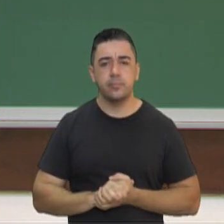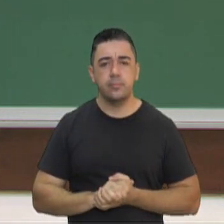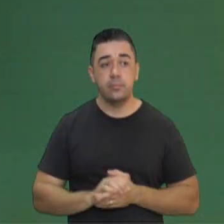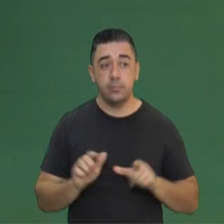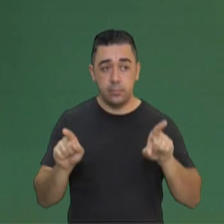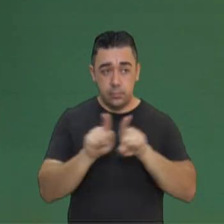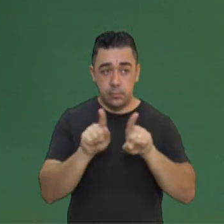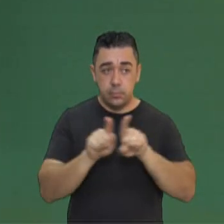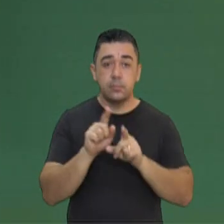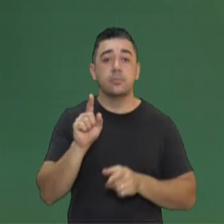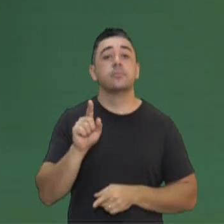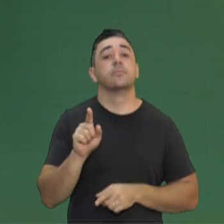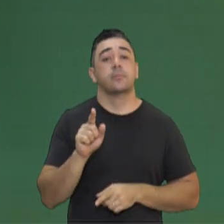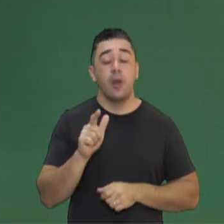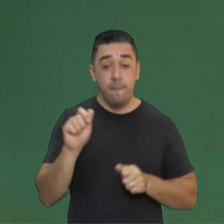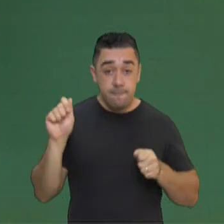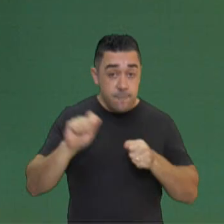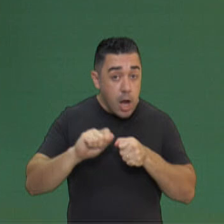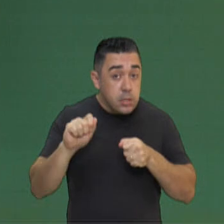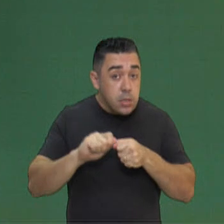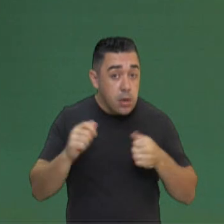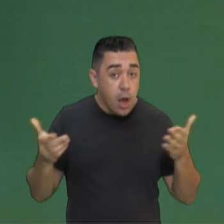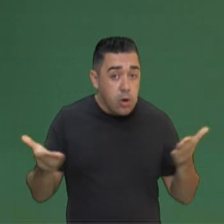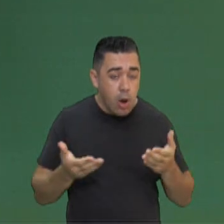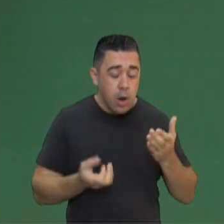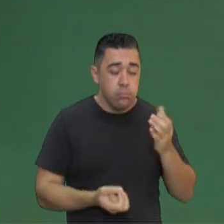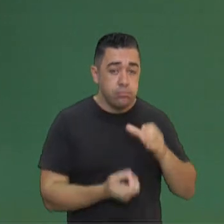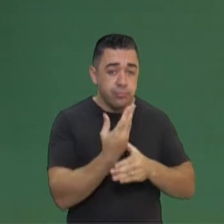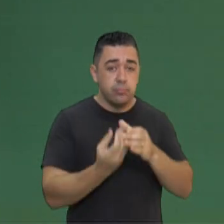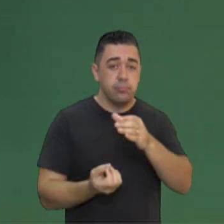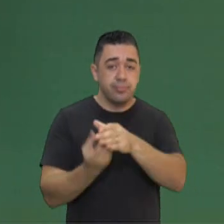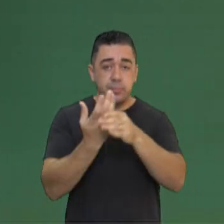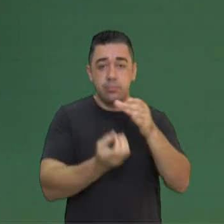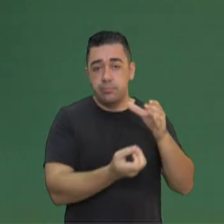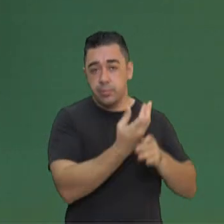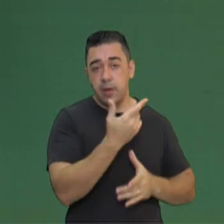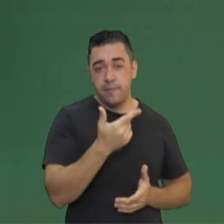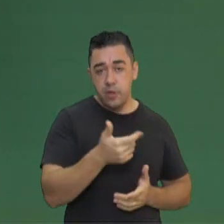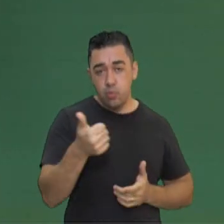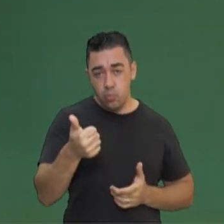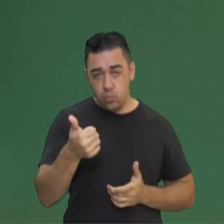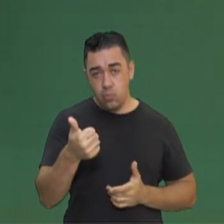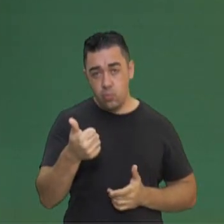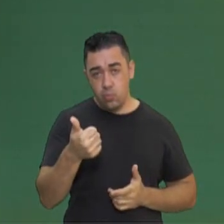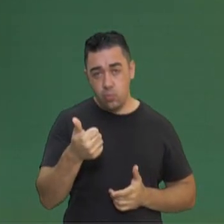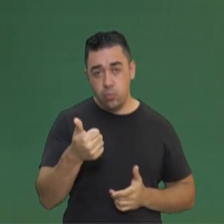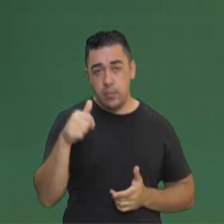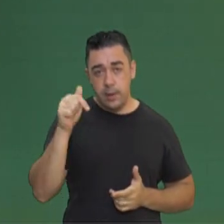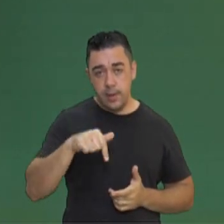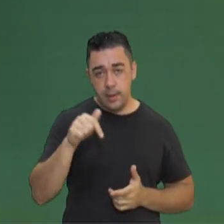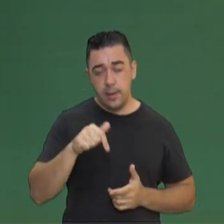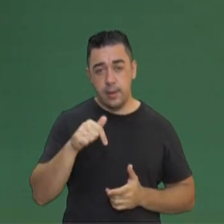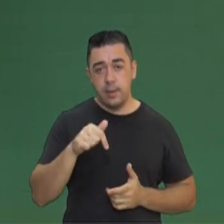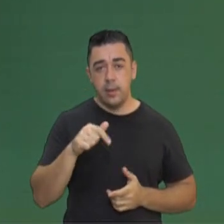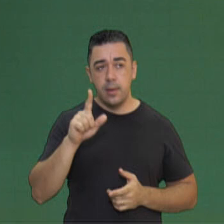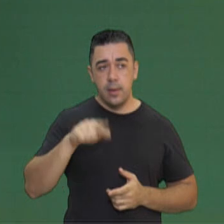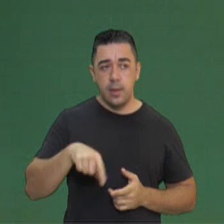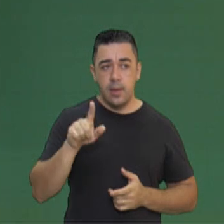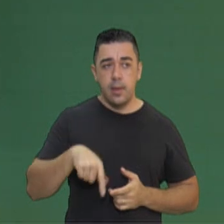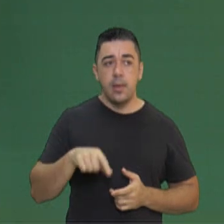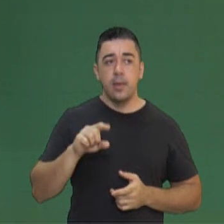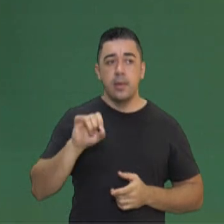Temos ainda em implantação mais 21 no nosso estado, que são do